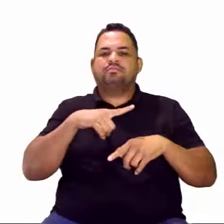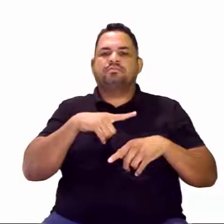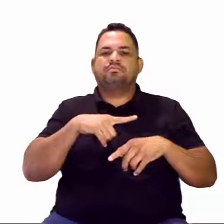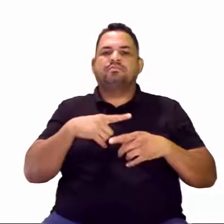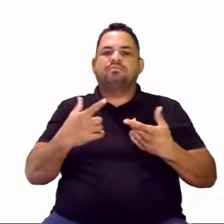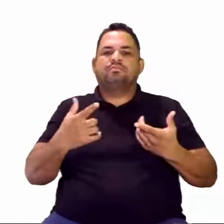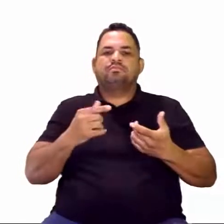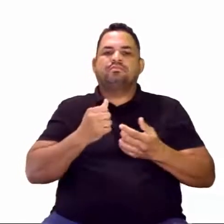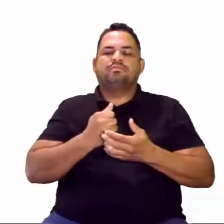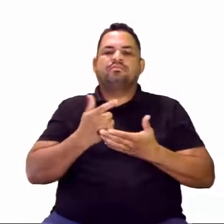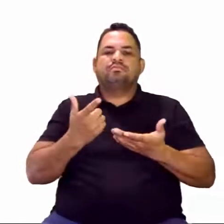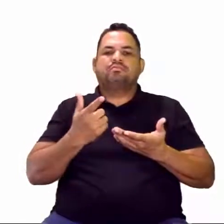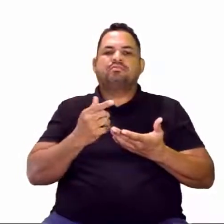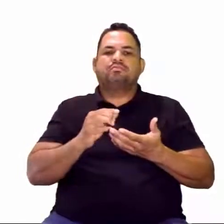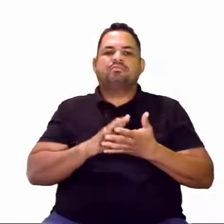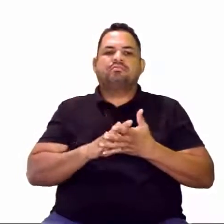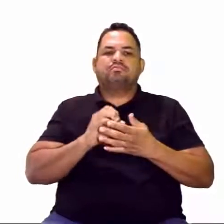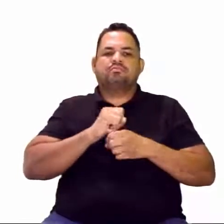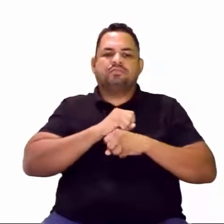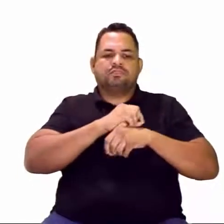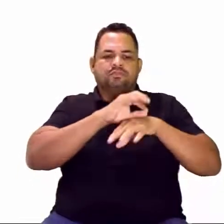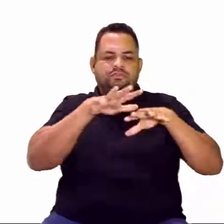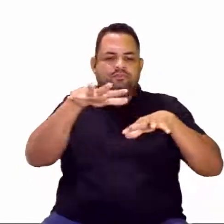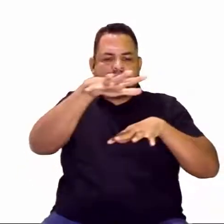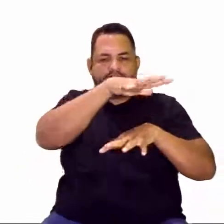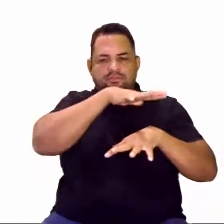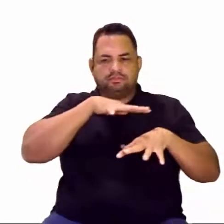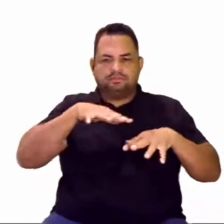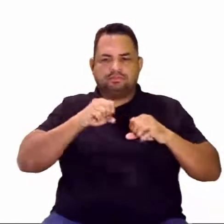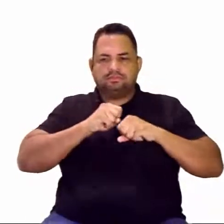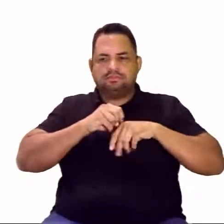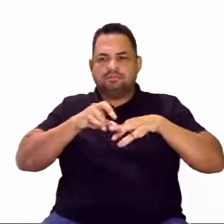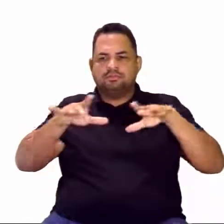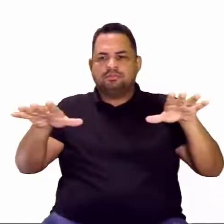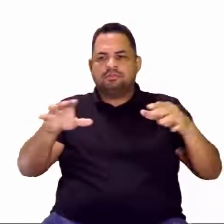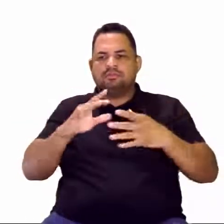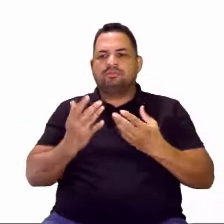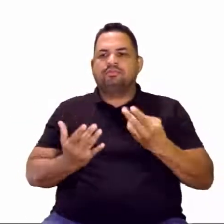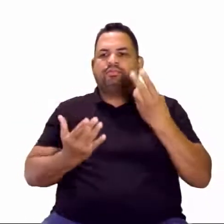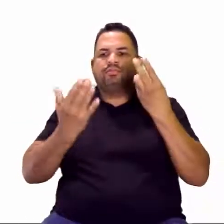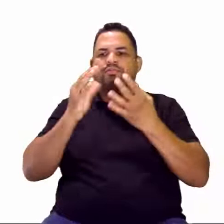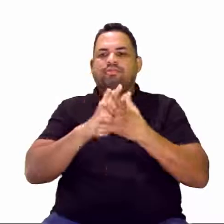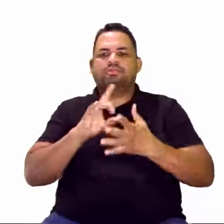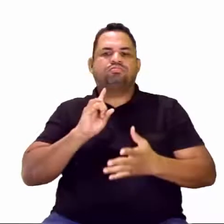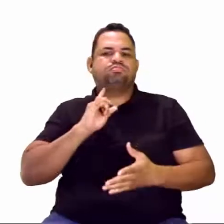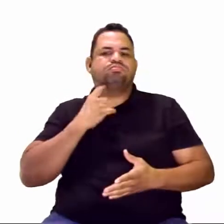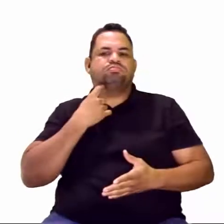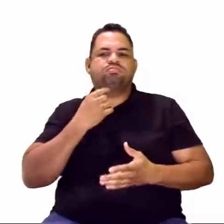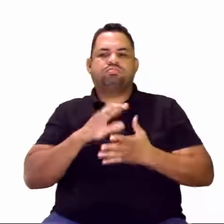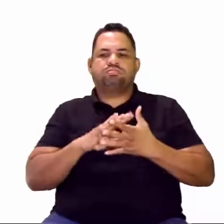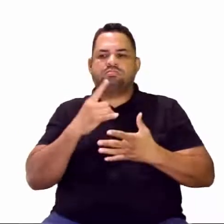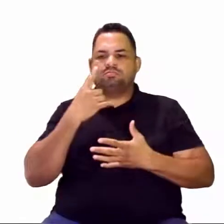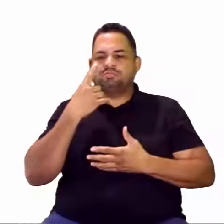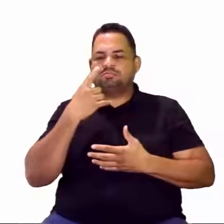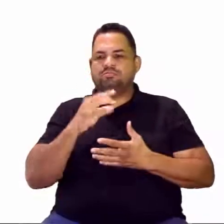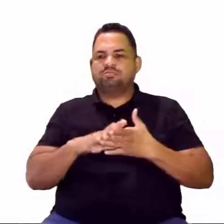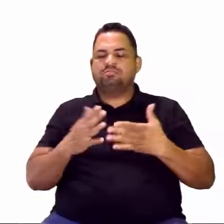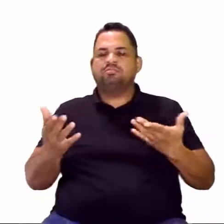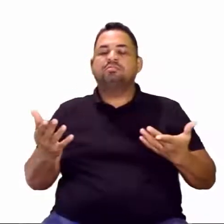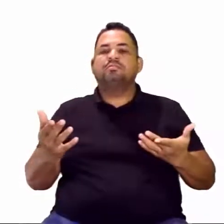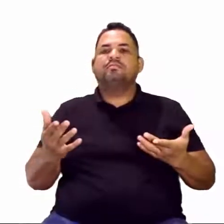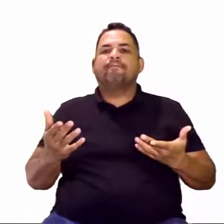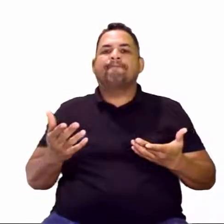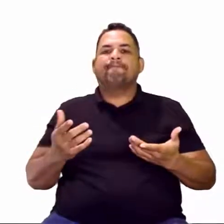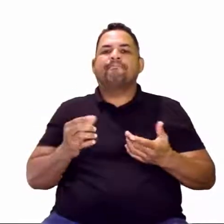também tem algo que está difundido naquele ar. Fumaça, poluição, enfim.